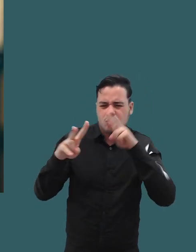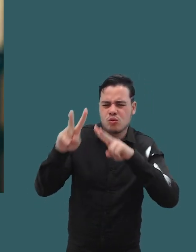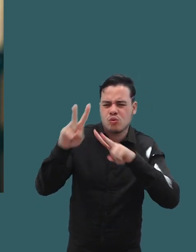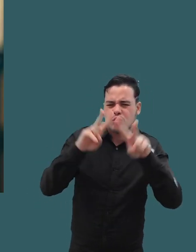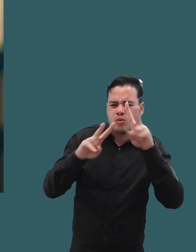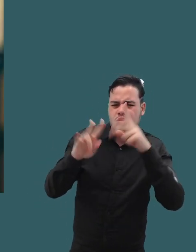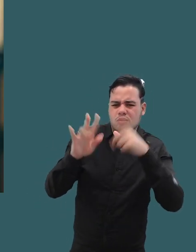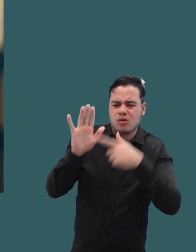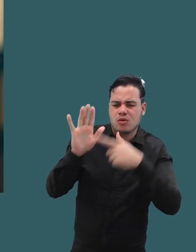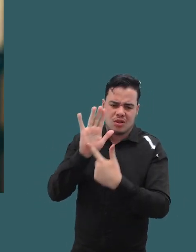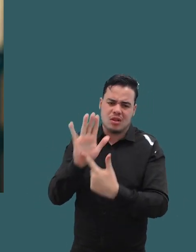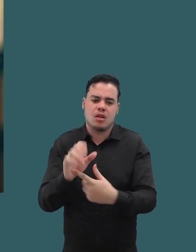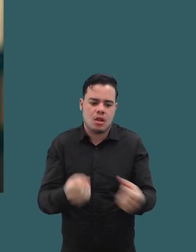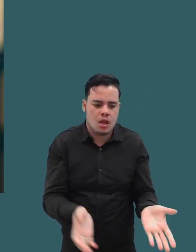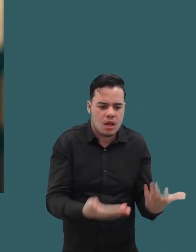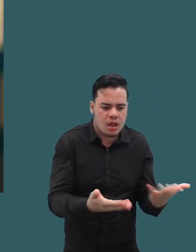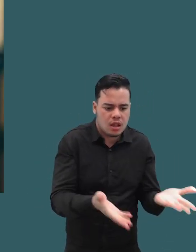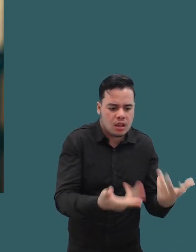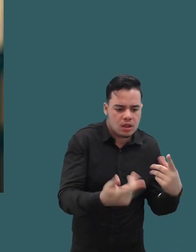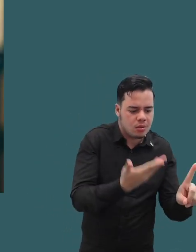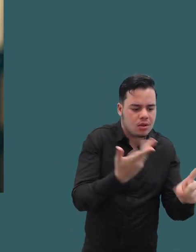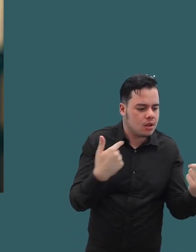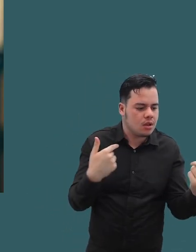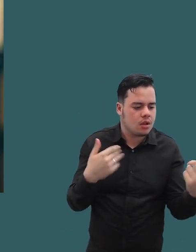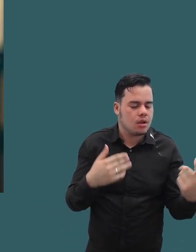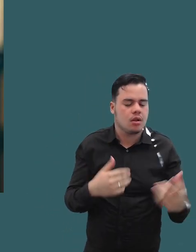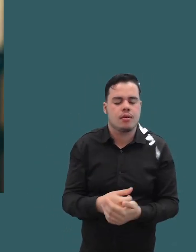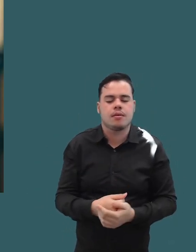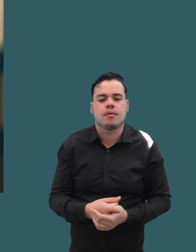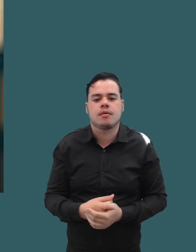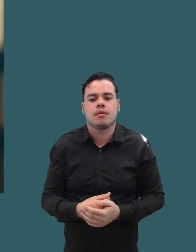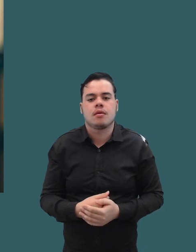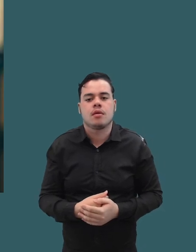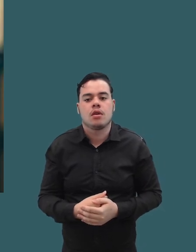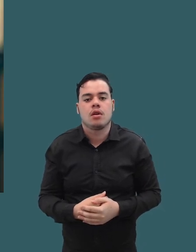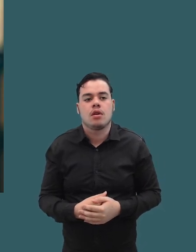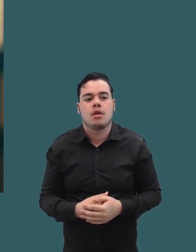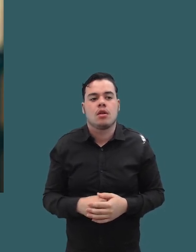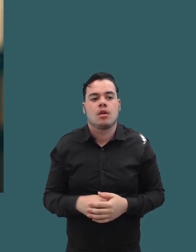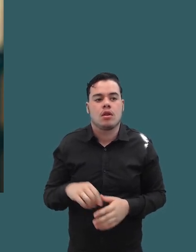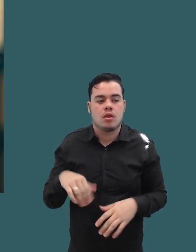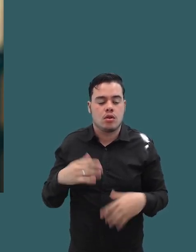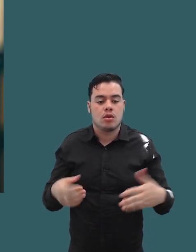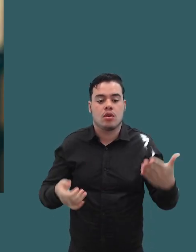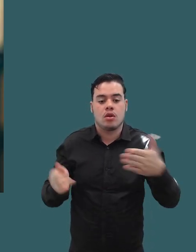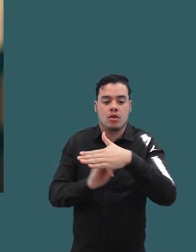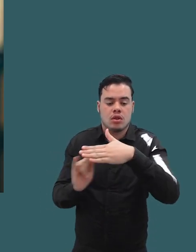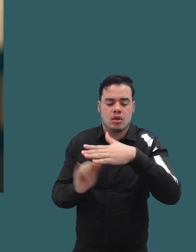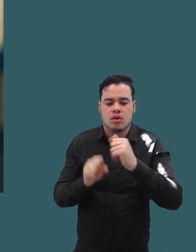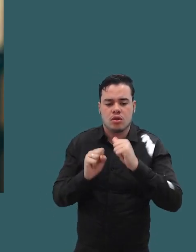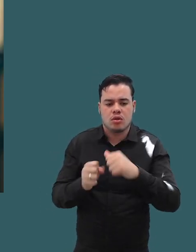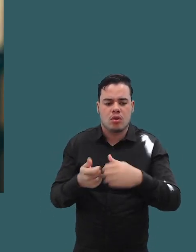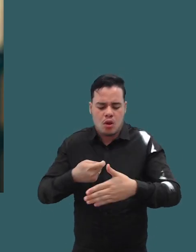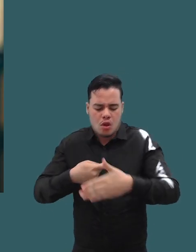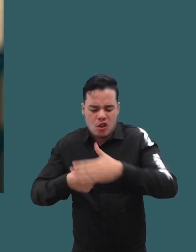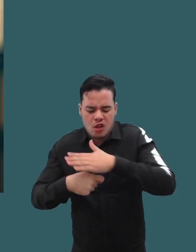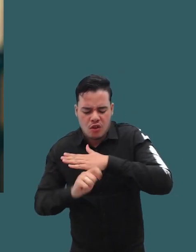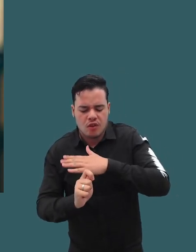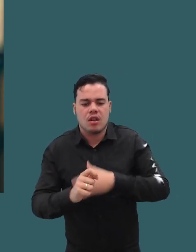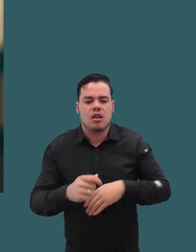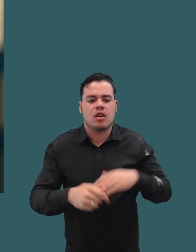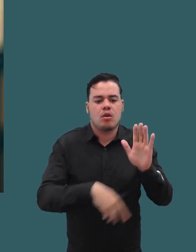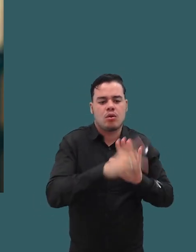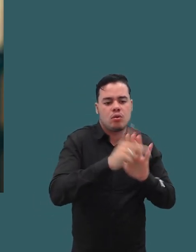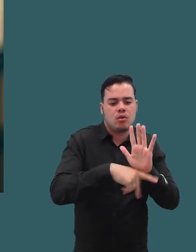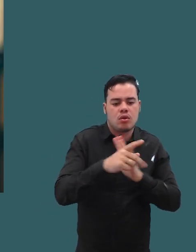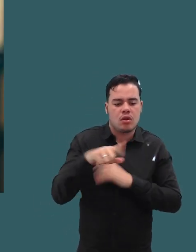estimular que as agências de fomento estejam atentas a ele, os institutos que podem financiar esses projetos, tal, para